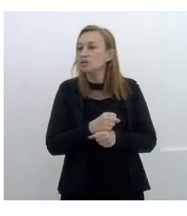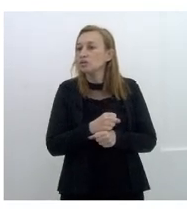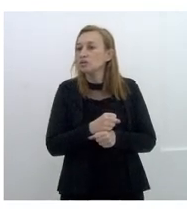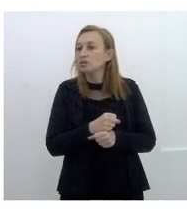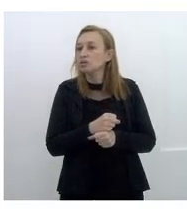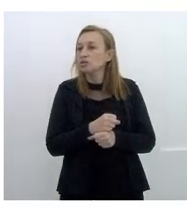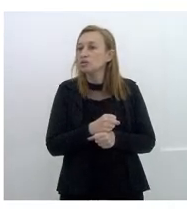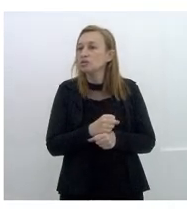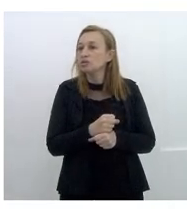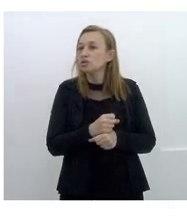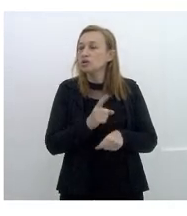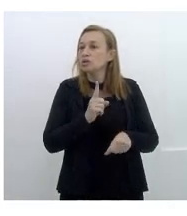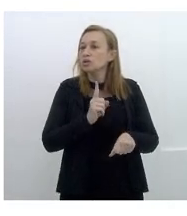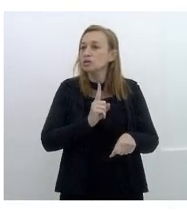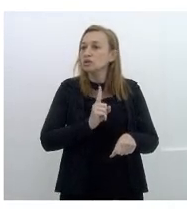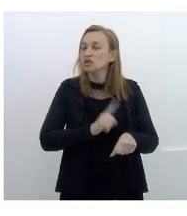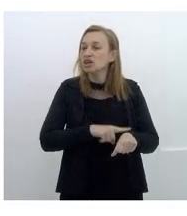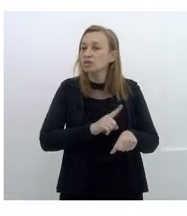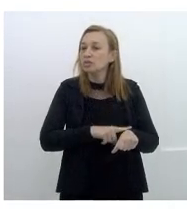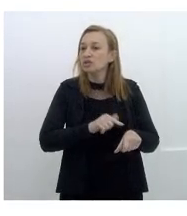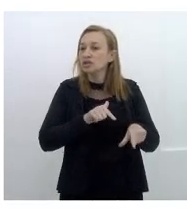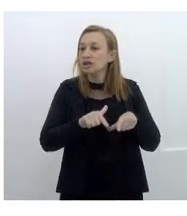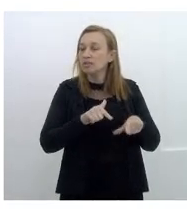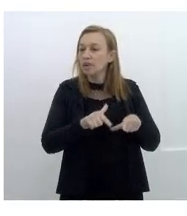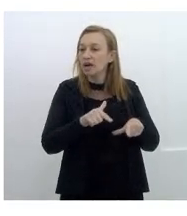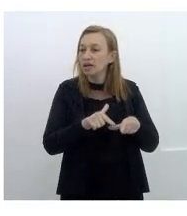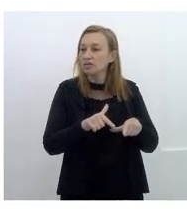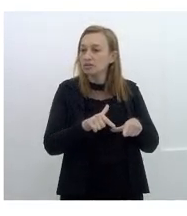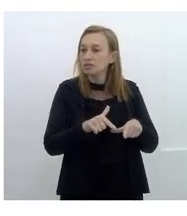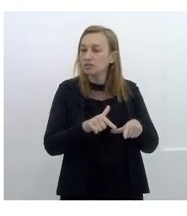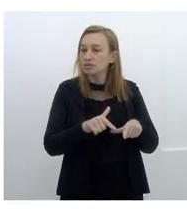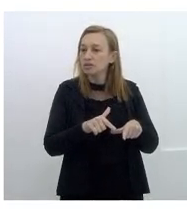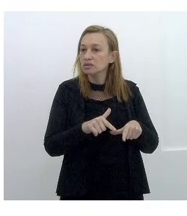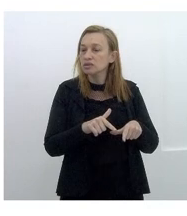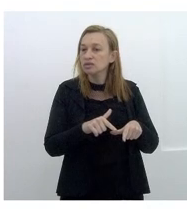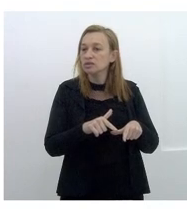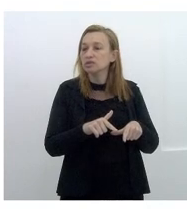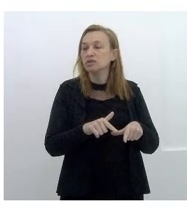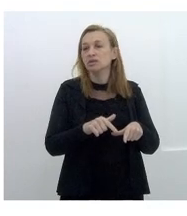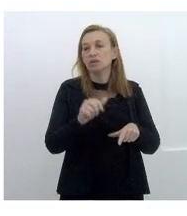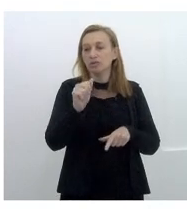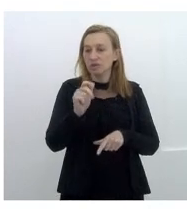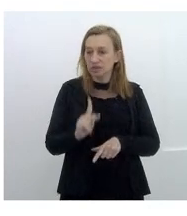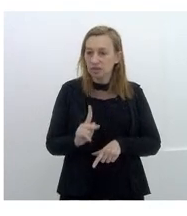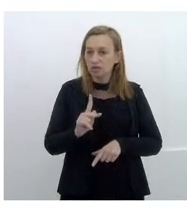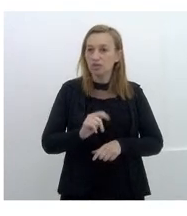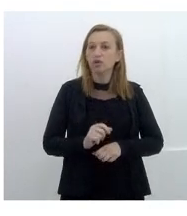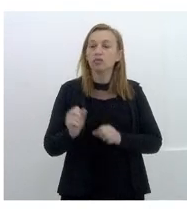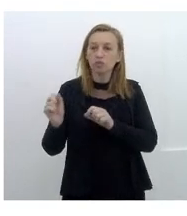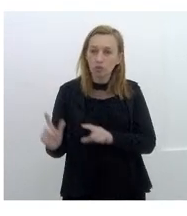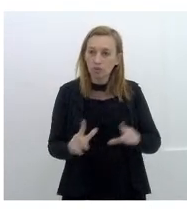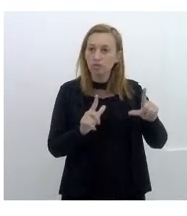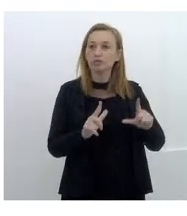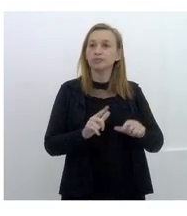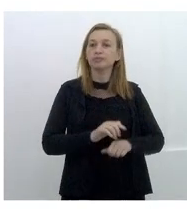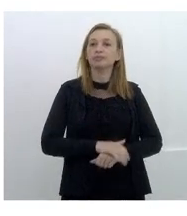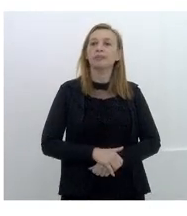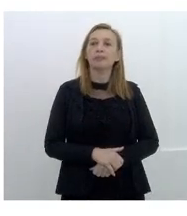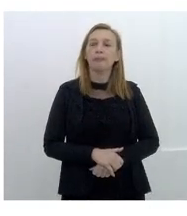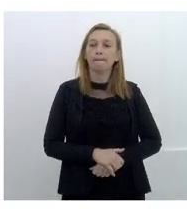tempo de cargo efetivo tá no cargo em que se der a aposentadoria próximo slide por